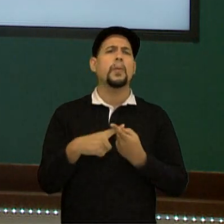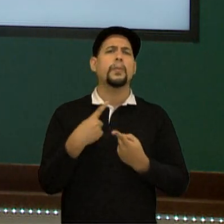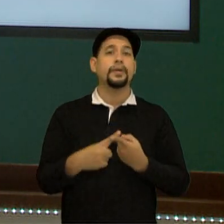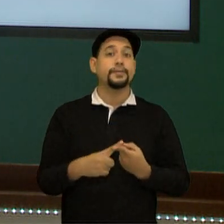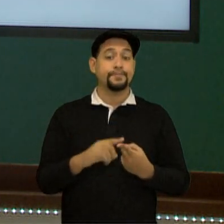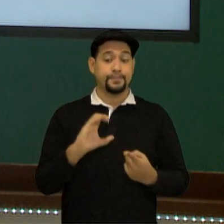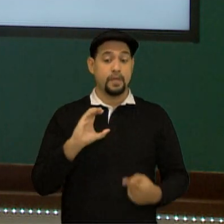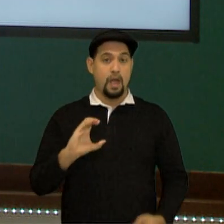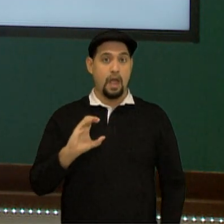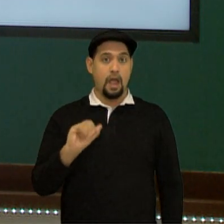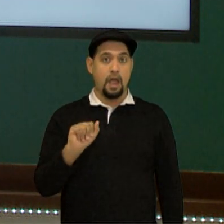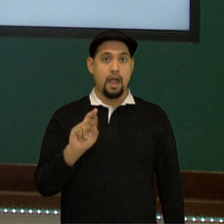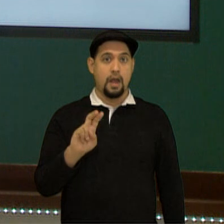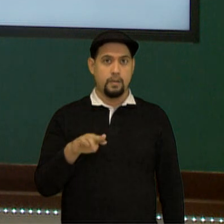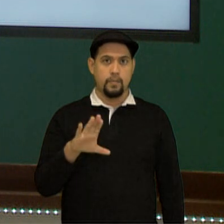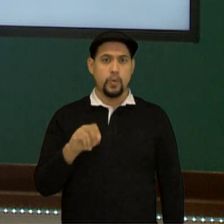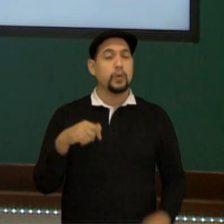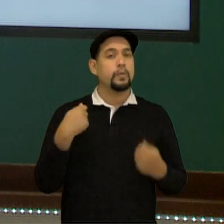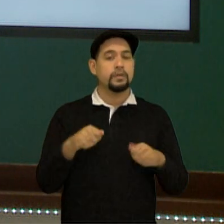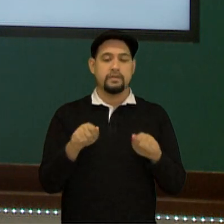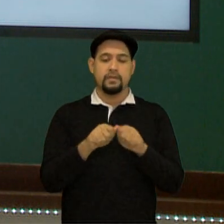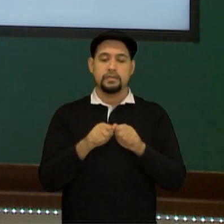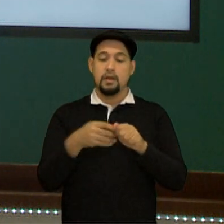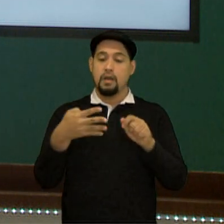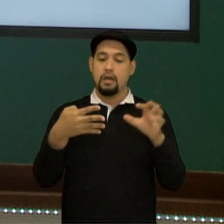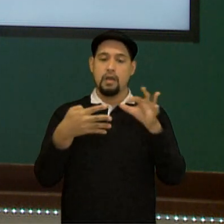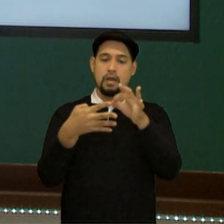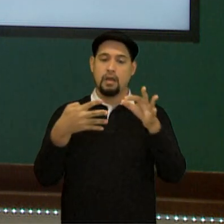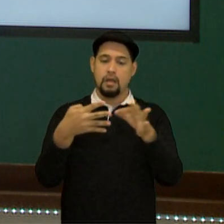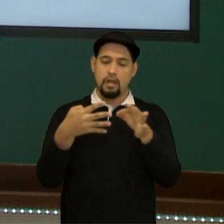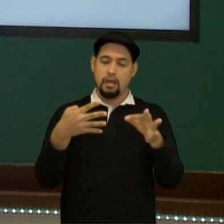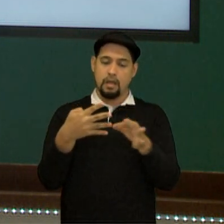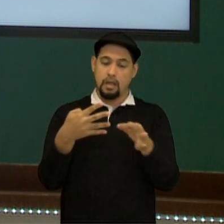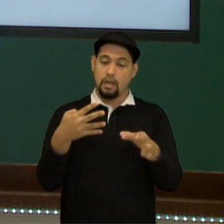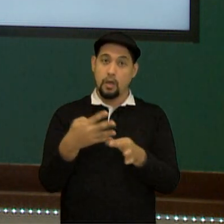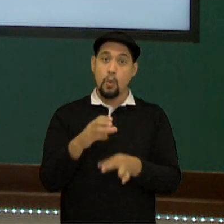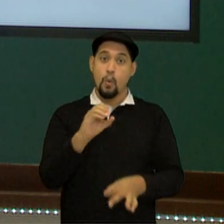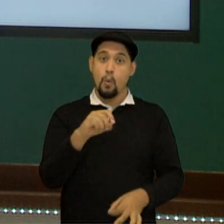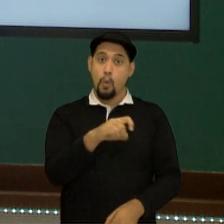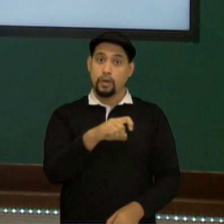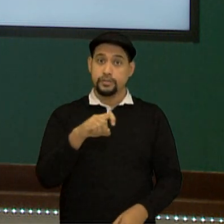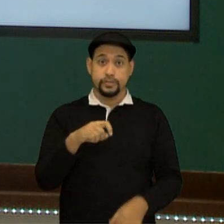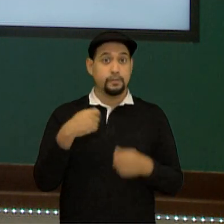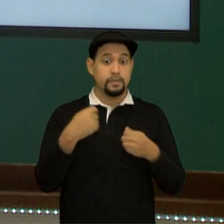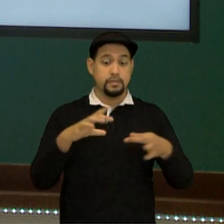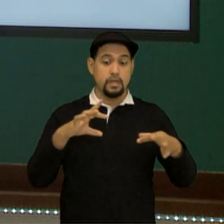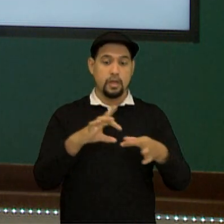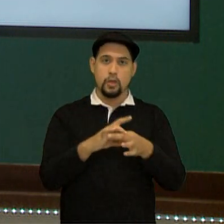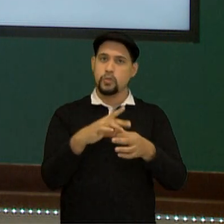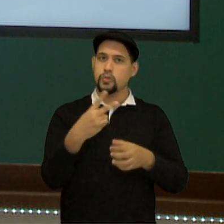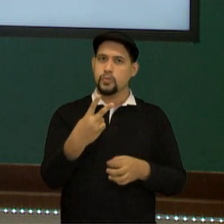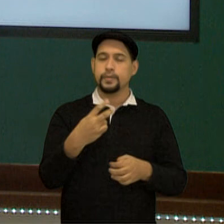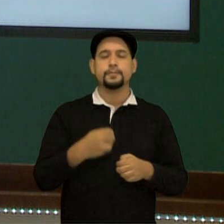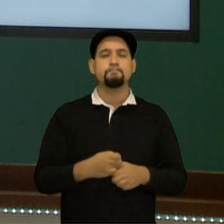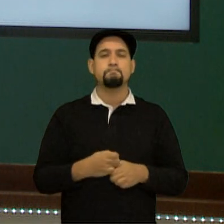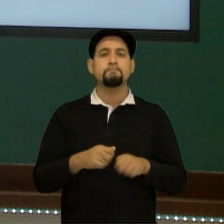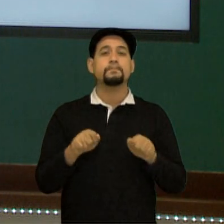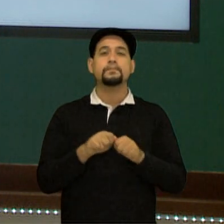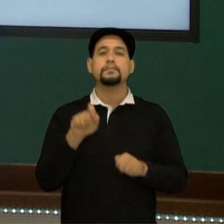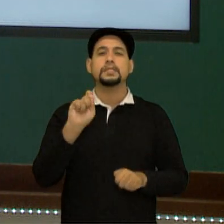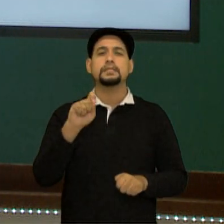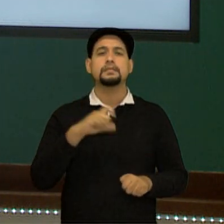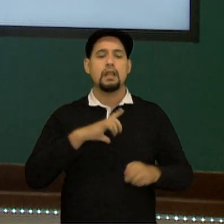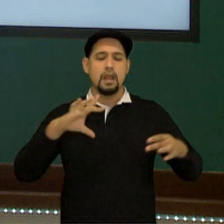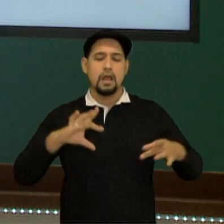o carbono tem que fazer 4 ligações químicas, o oxigênio 2. Então, para completar aqui, satisfazer as